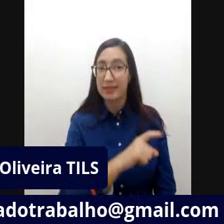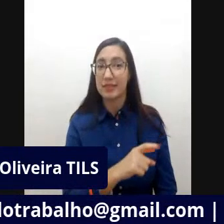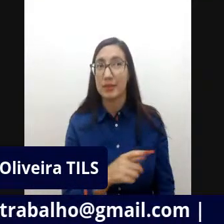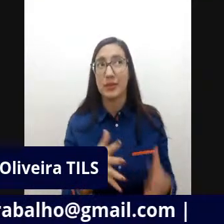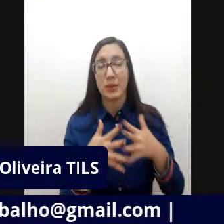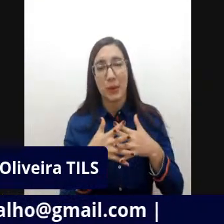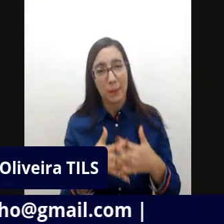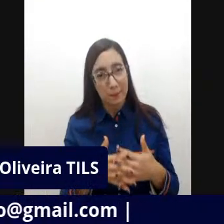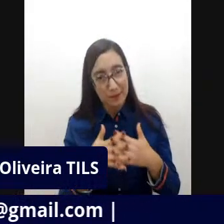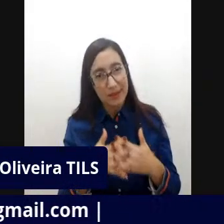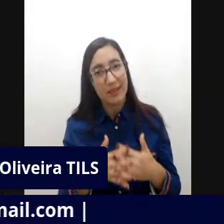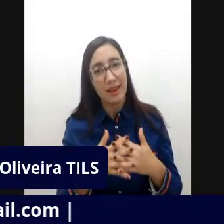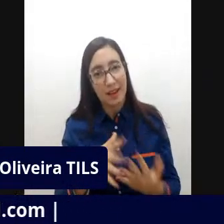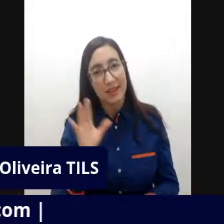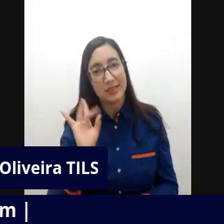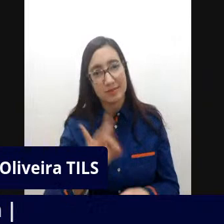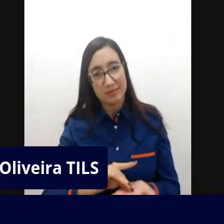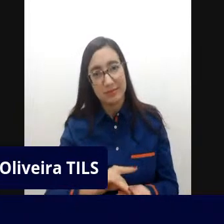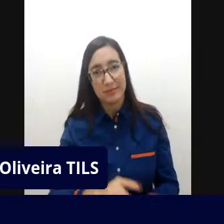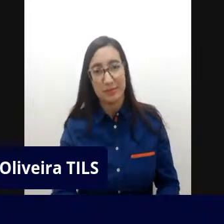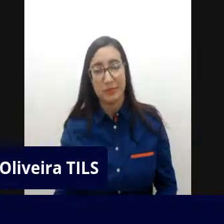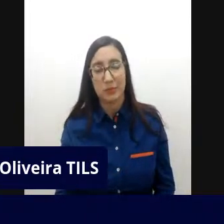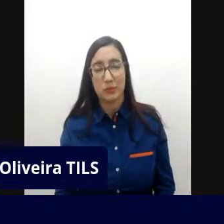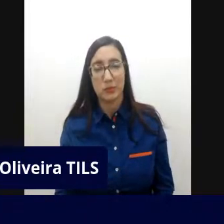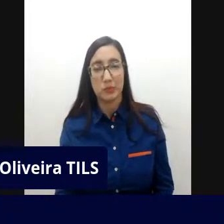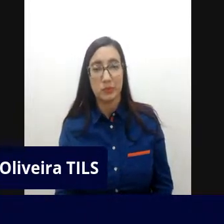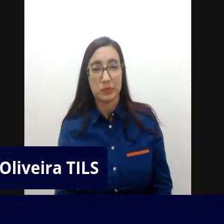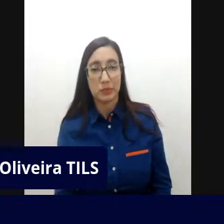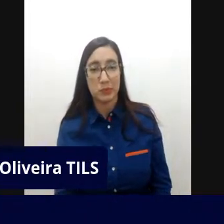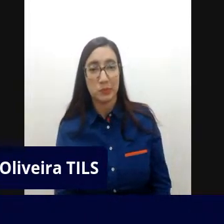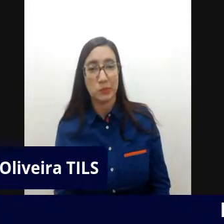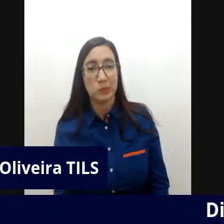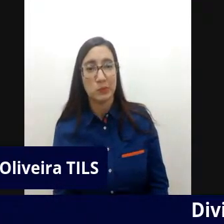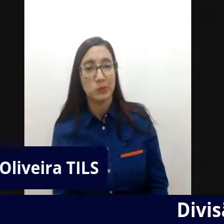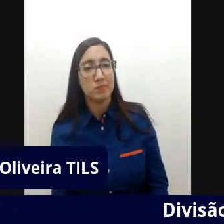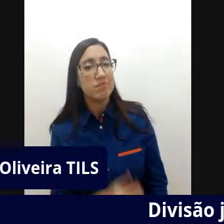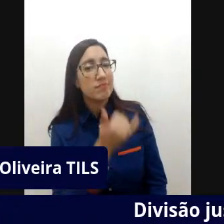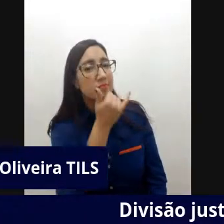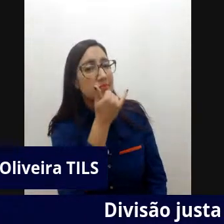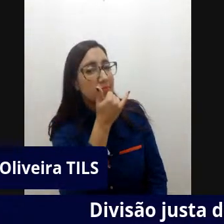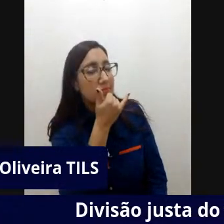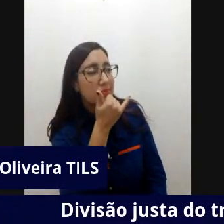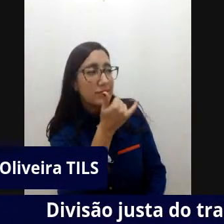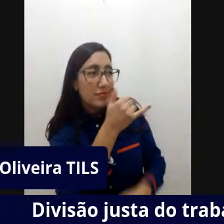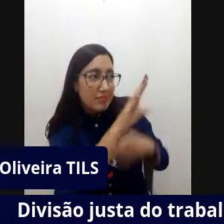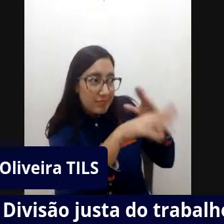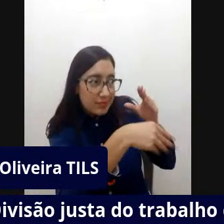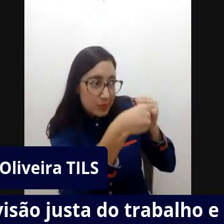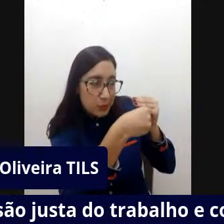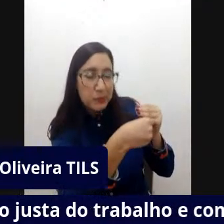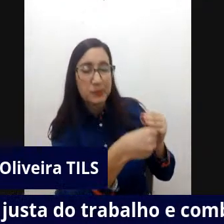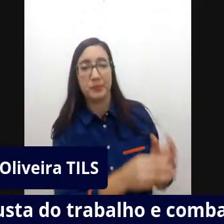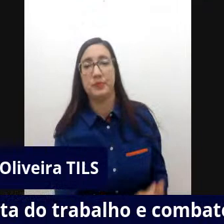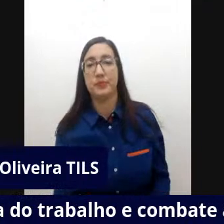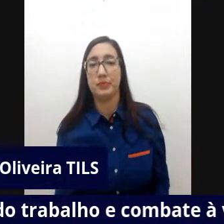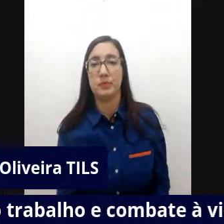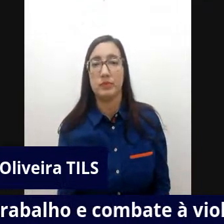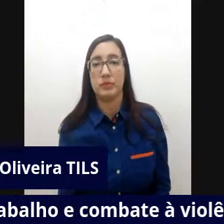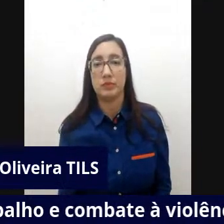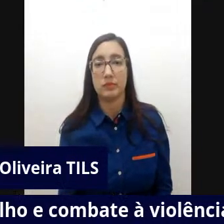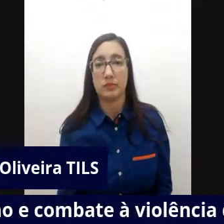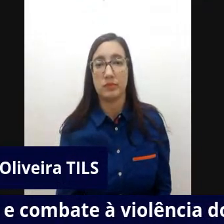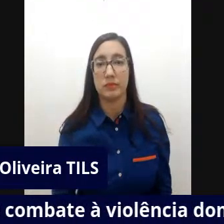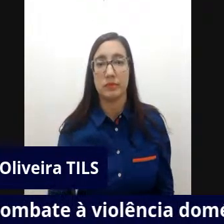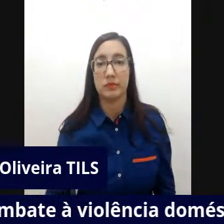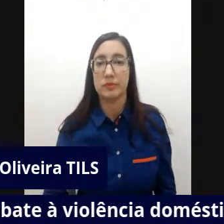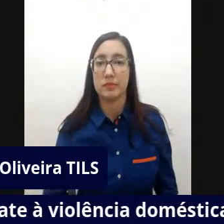né? Só um pequeno adendo. A FENATRADE lutou por direitos